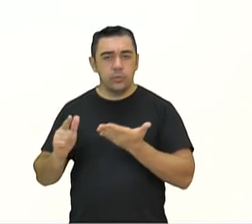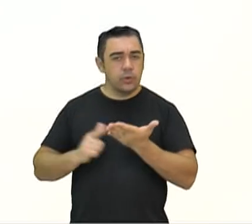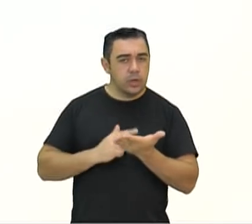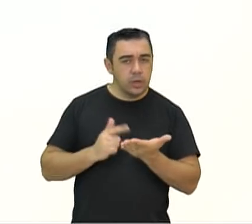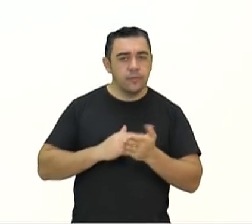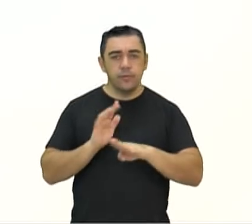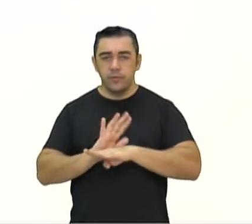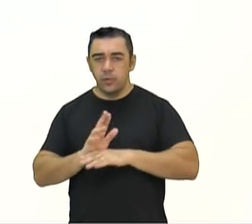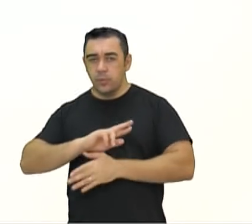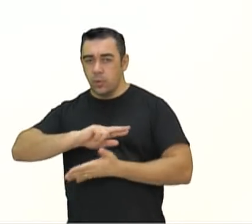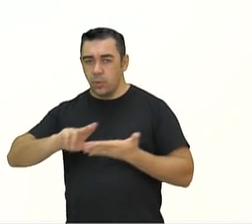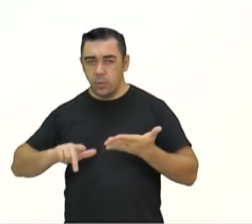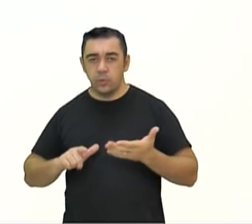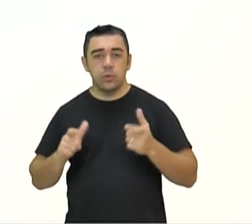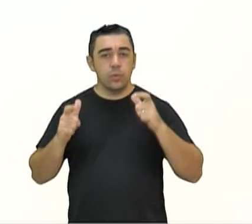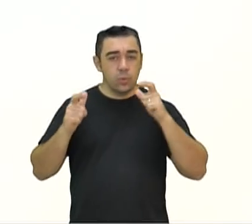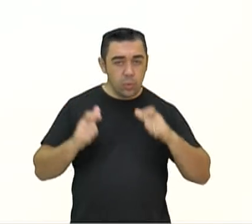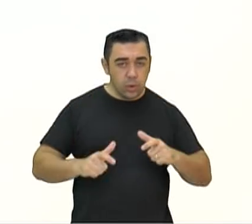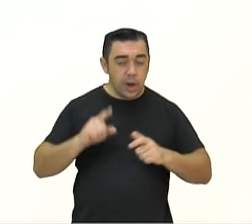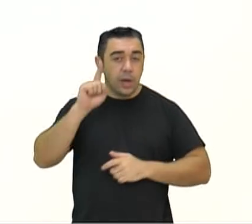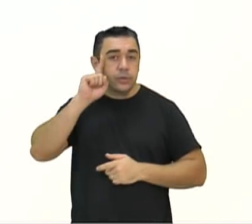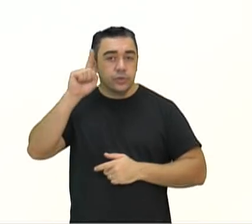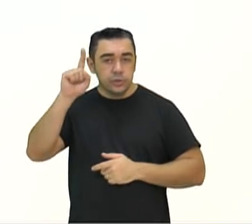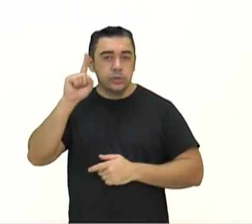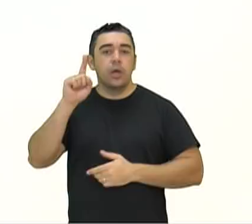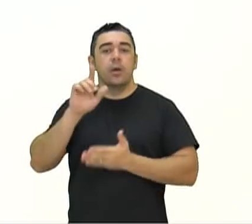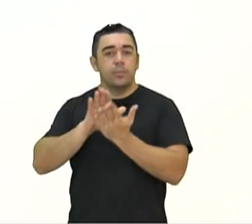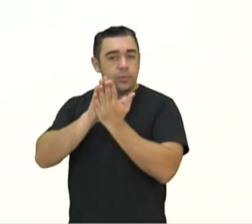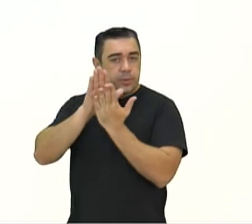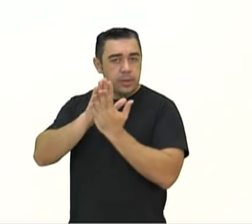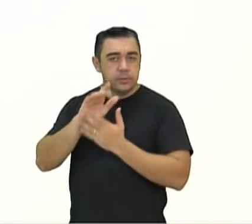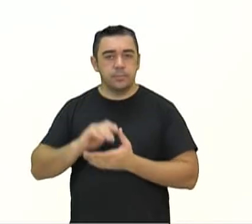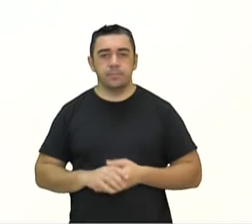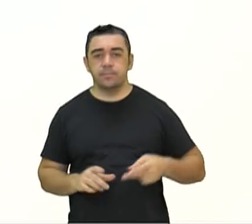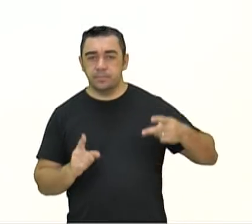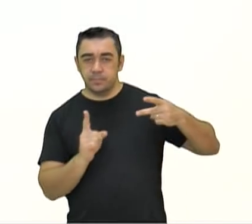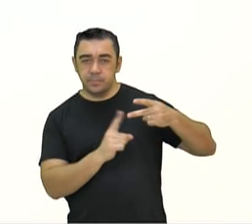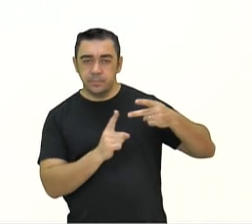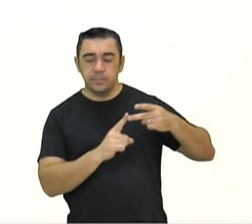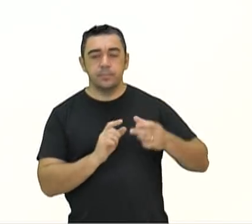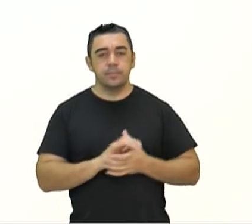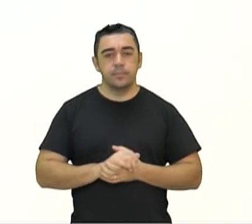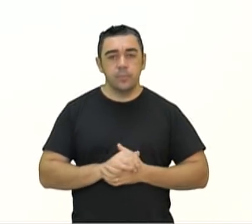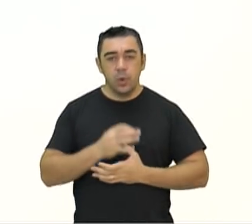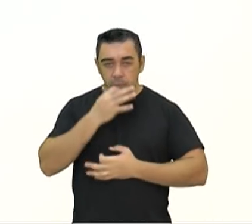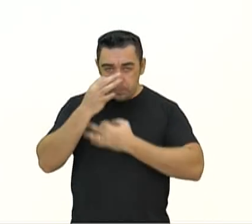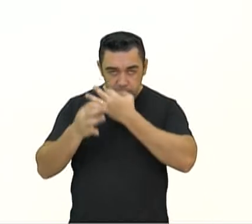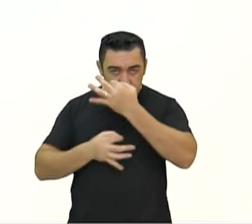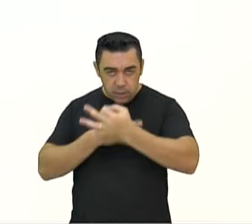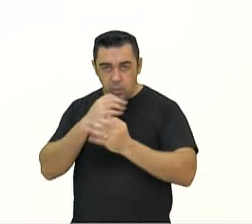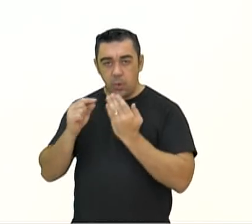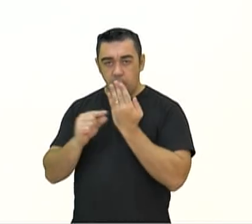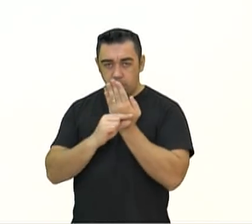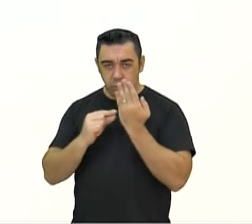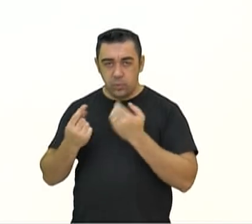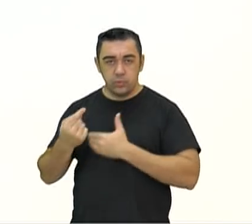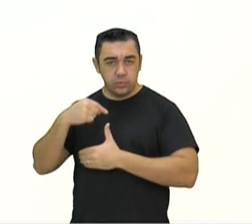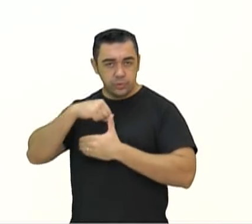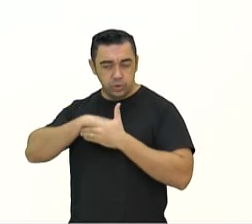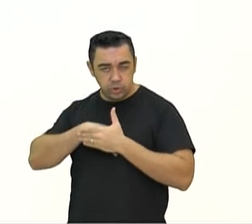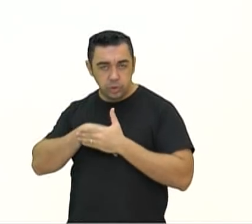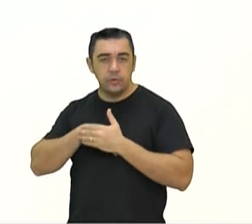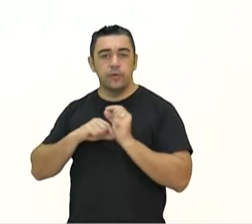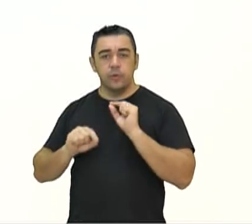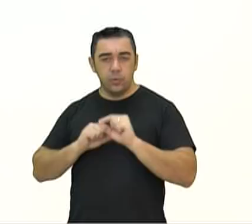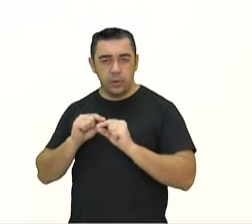entre outros, lugar e data da publicação. Segunda proposta, a opinião do autor, sua subjetividade sobre o